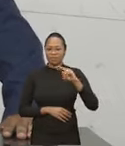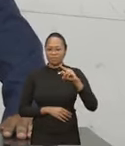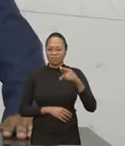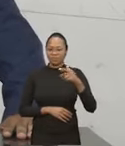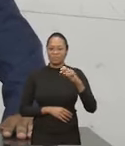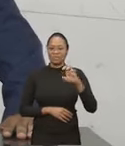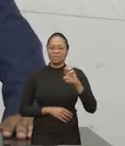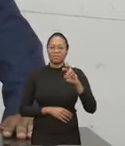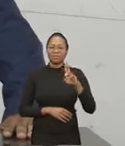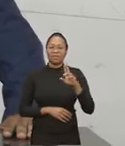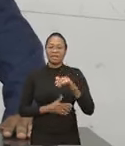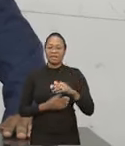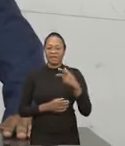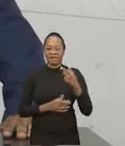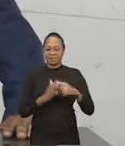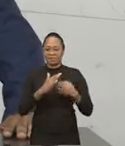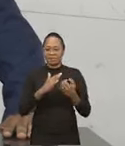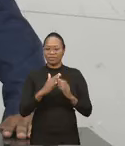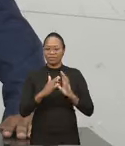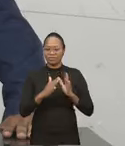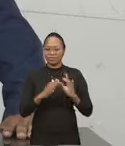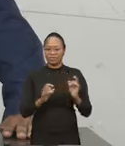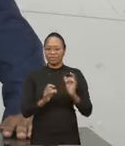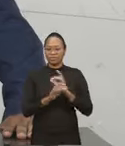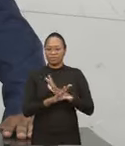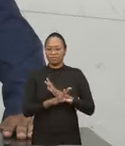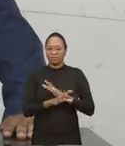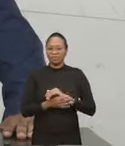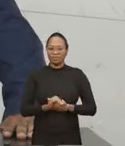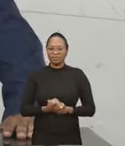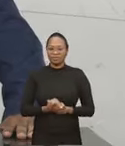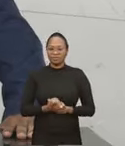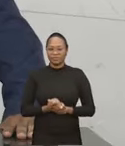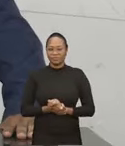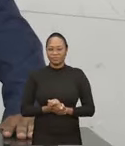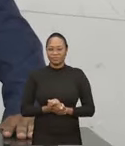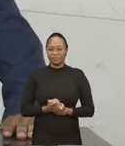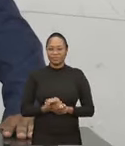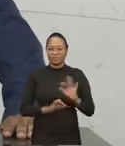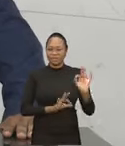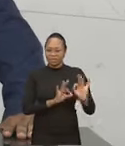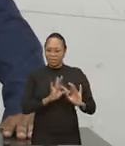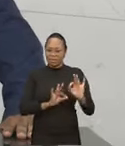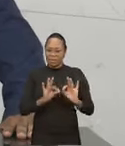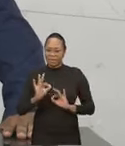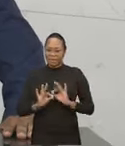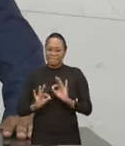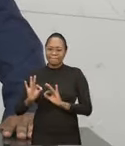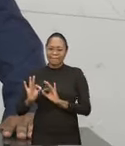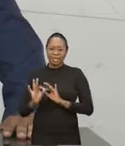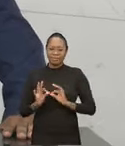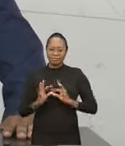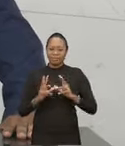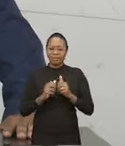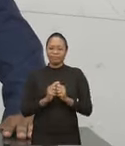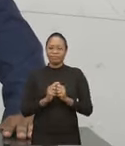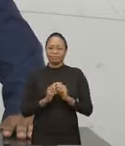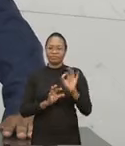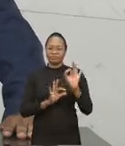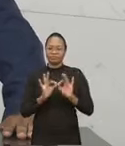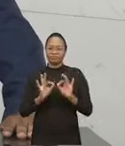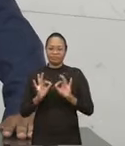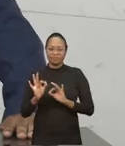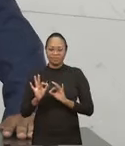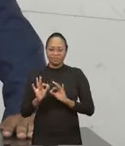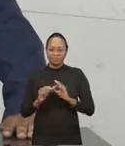entregou, e agora vamos mexer no piso do campo. Que, por incrível que pareça, o